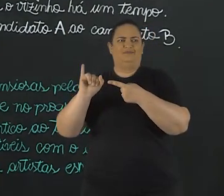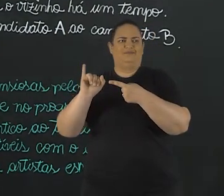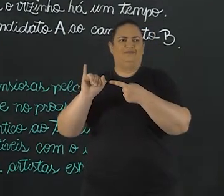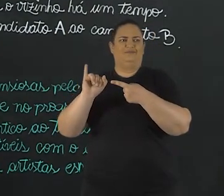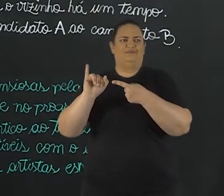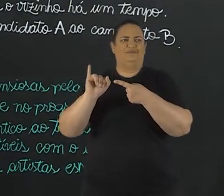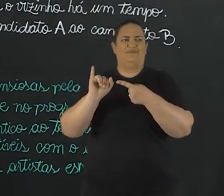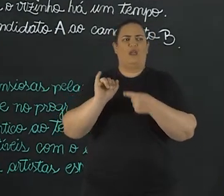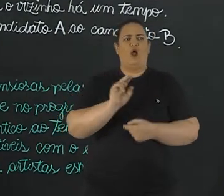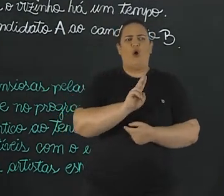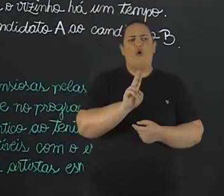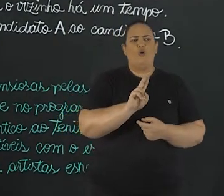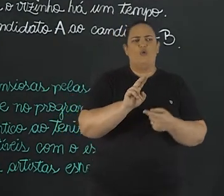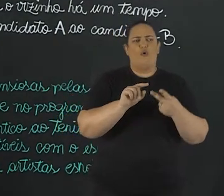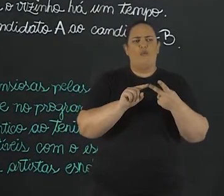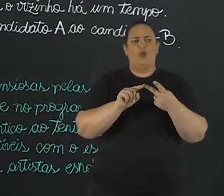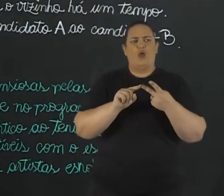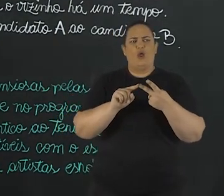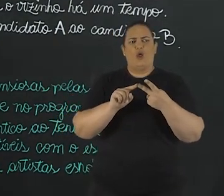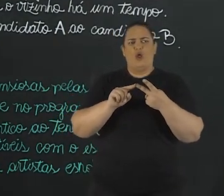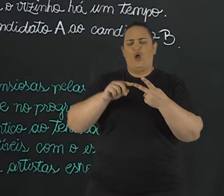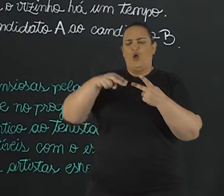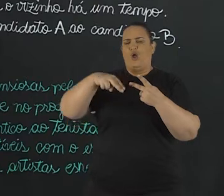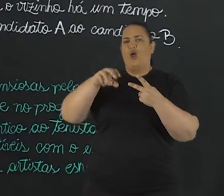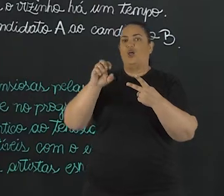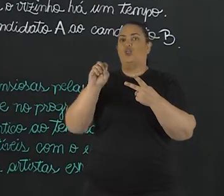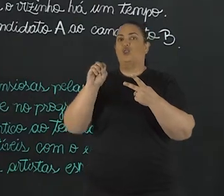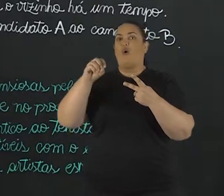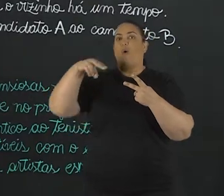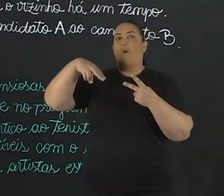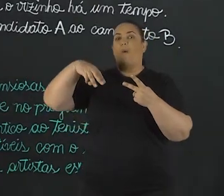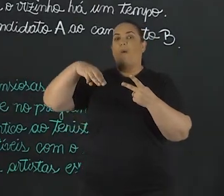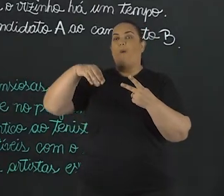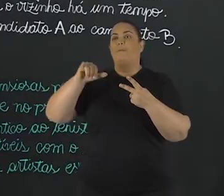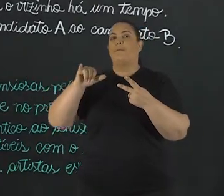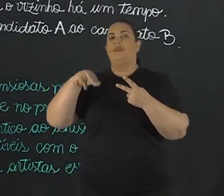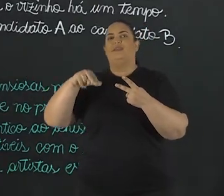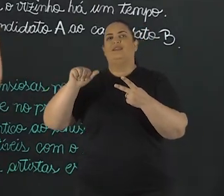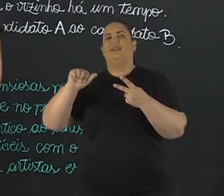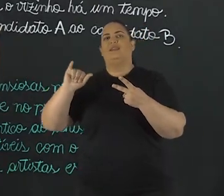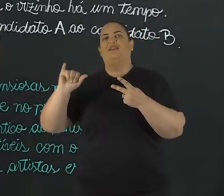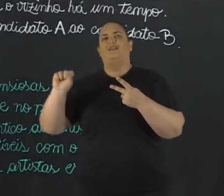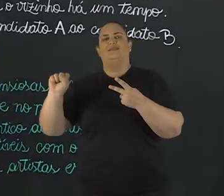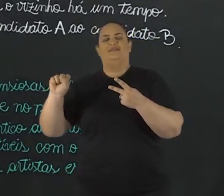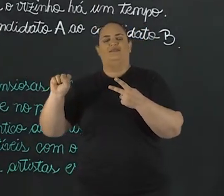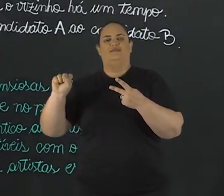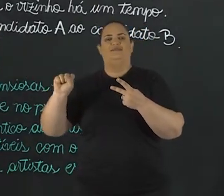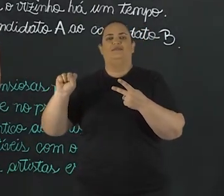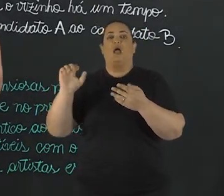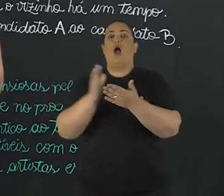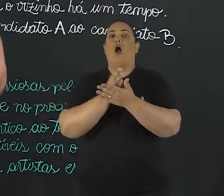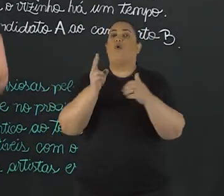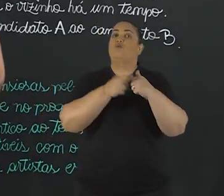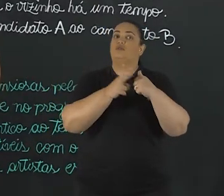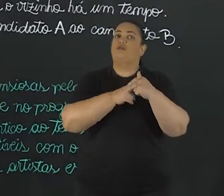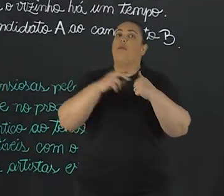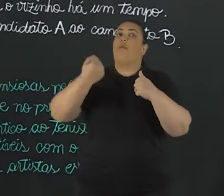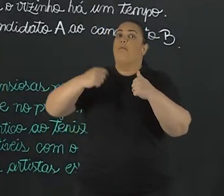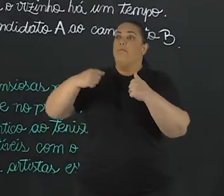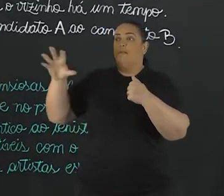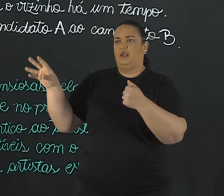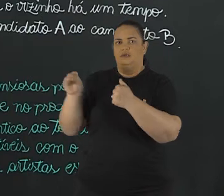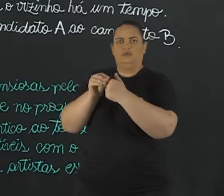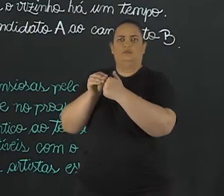nomes, complementos que a gente chama de complementos nominais. Vamos lembrar disso, né? Alguns verbos precisam de complemento, ou seja, eles